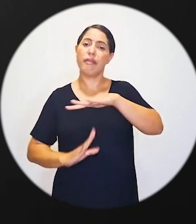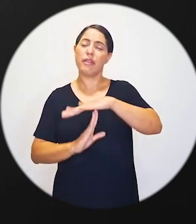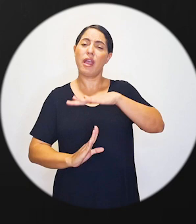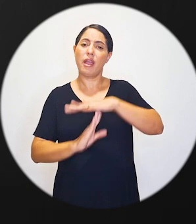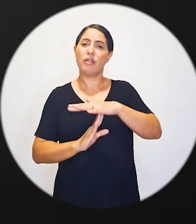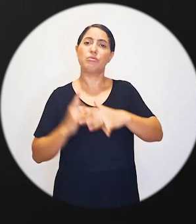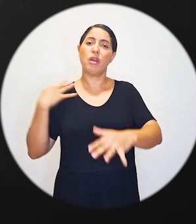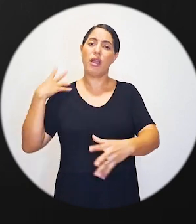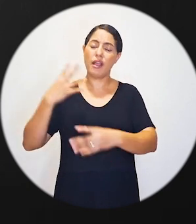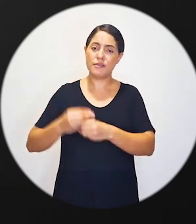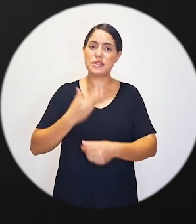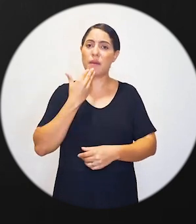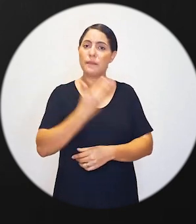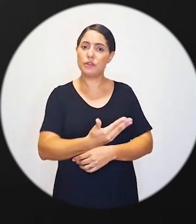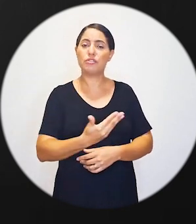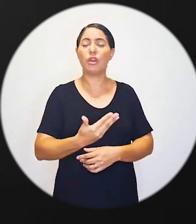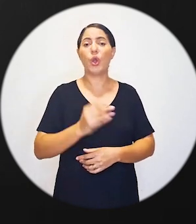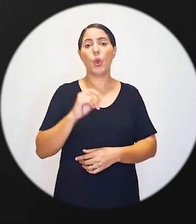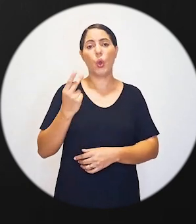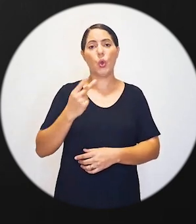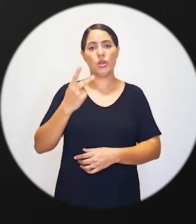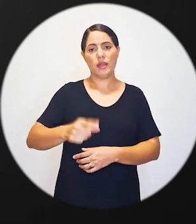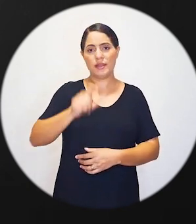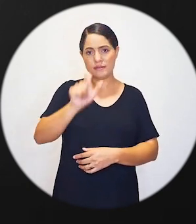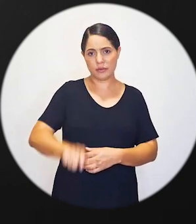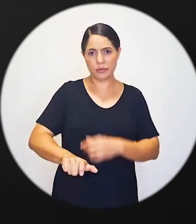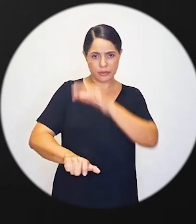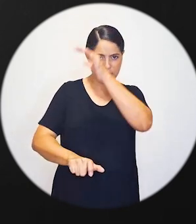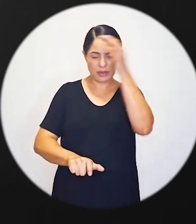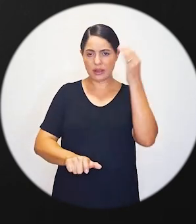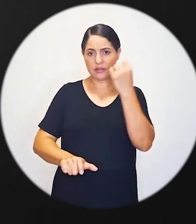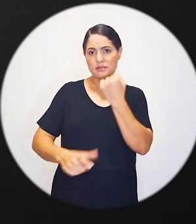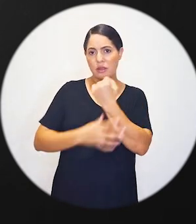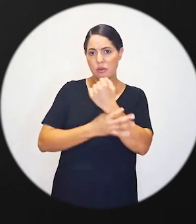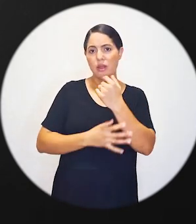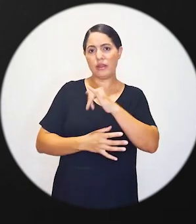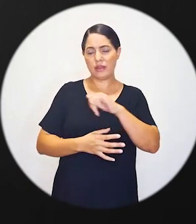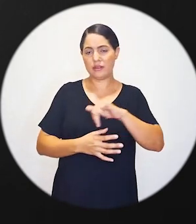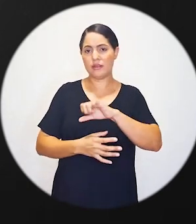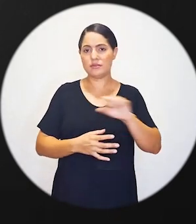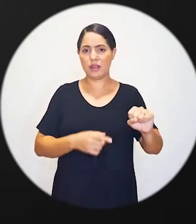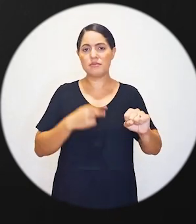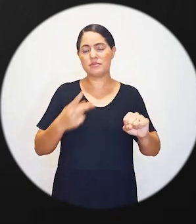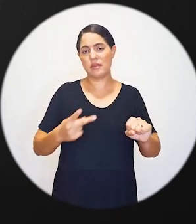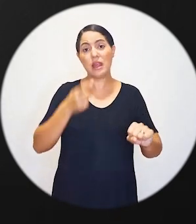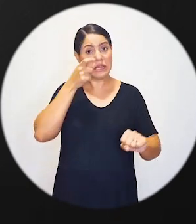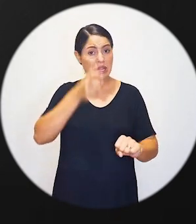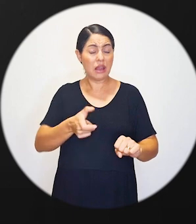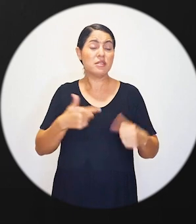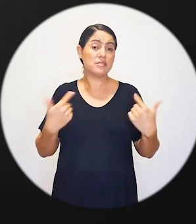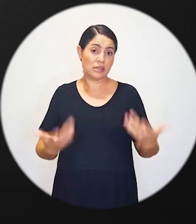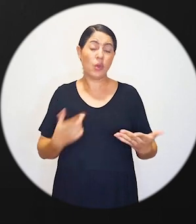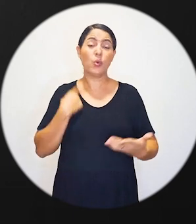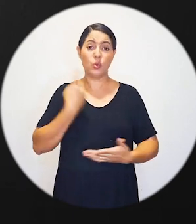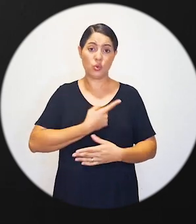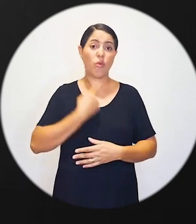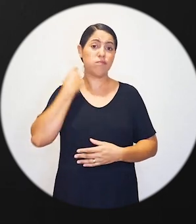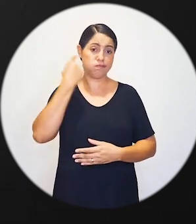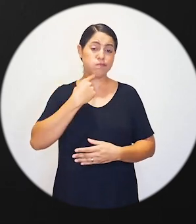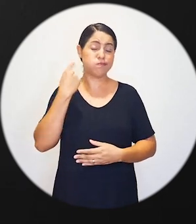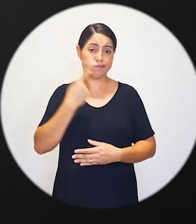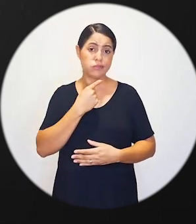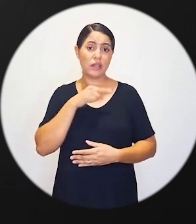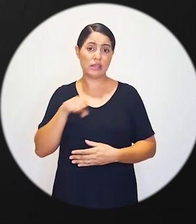a outras revisões que, eventualmente, esse segurado tenha interesse em ver aplicada nos seus benefícios. A